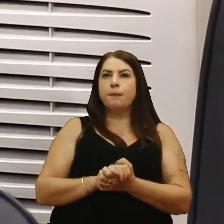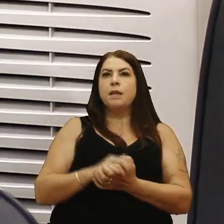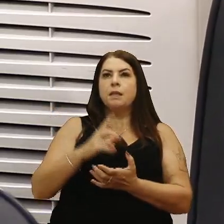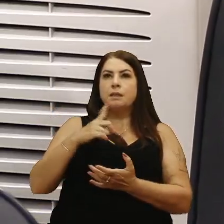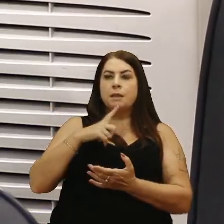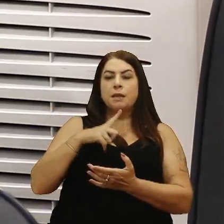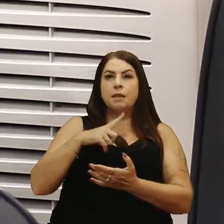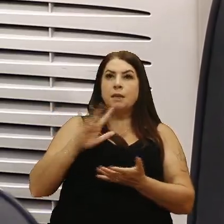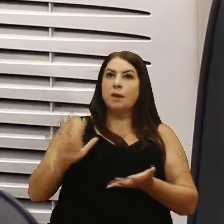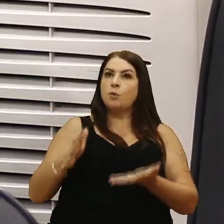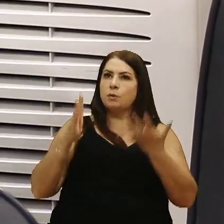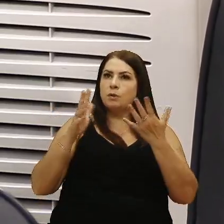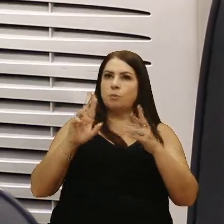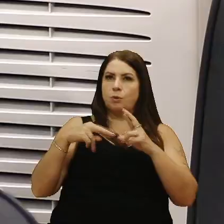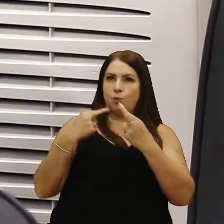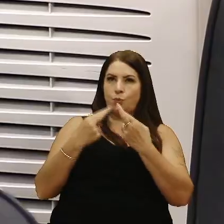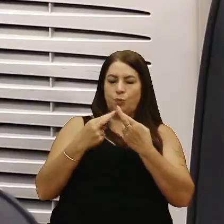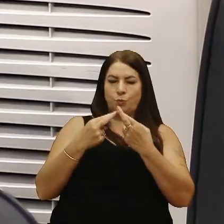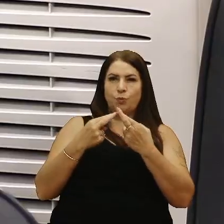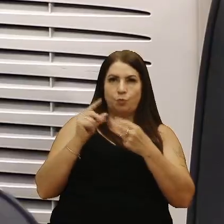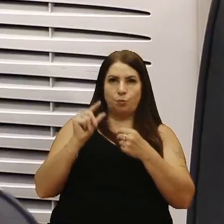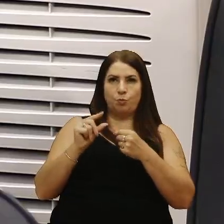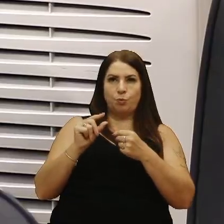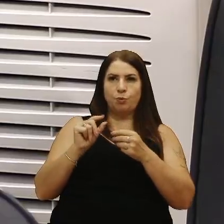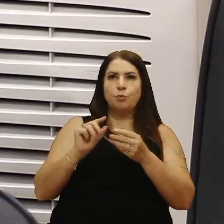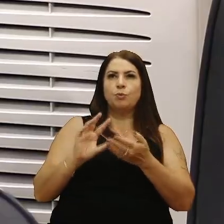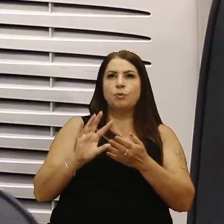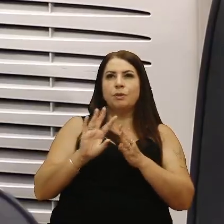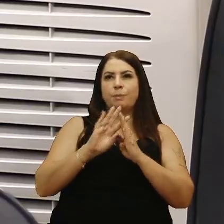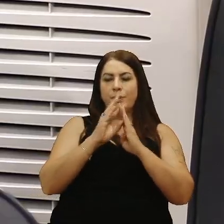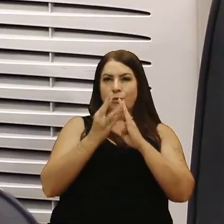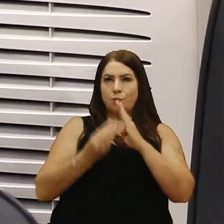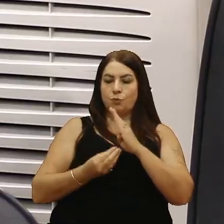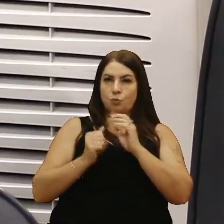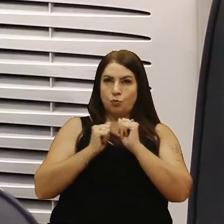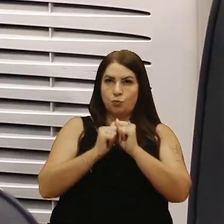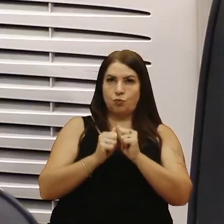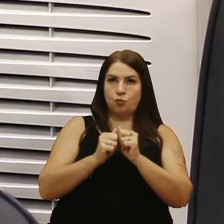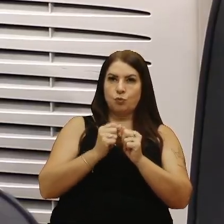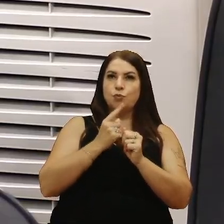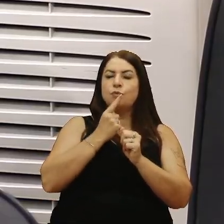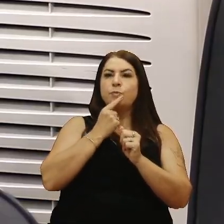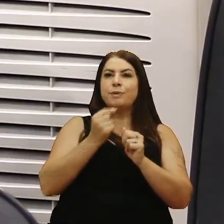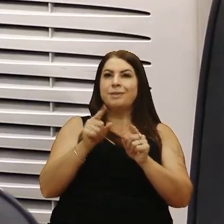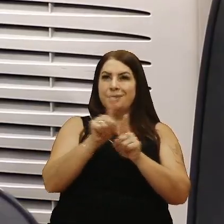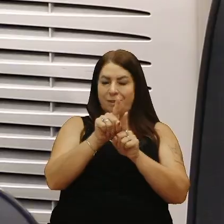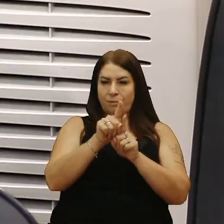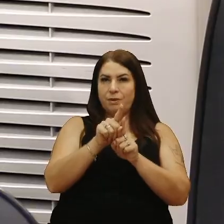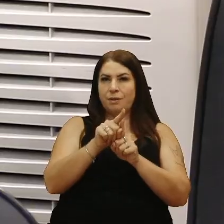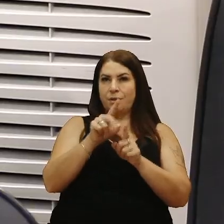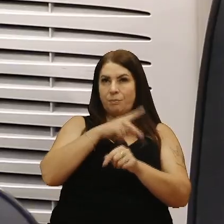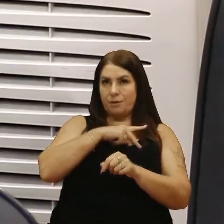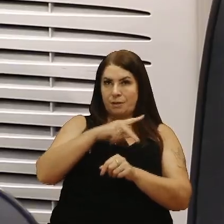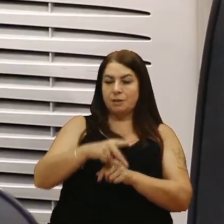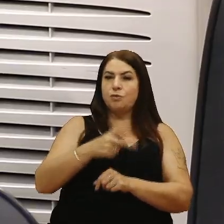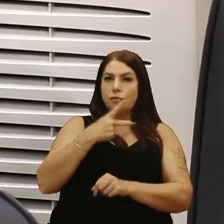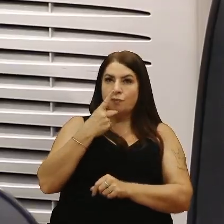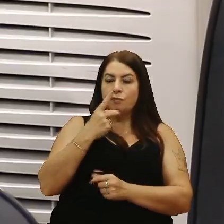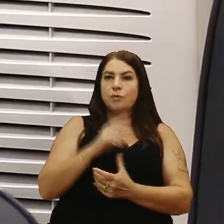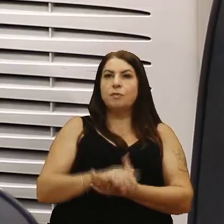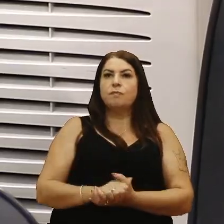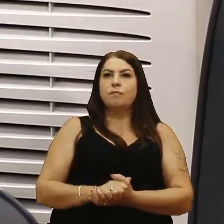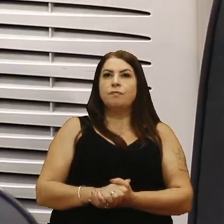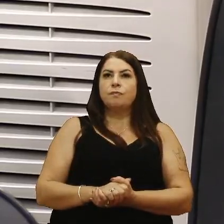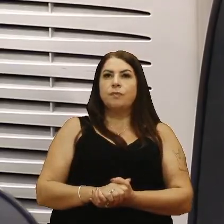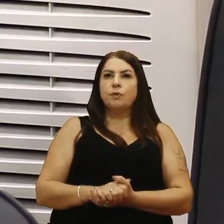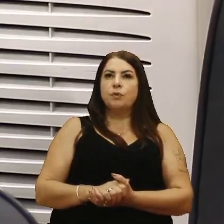que enaltecer, eu tive numa reunião recentemente, juntamente ao SAMAI, e lá juntamente com o senhor João Wes, que é o presidente, e o mesmo relatou